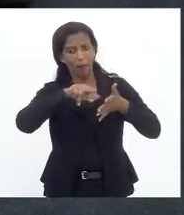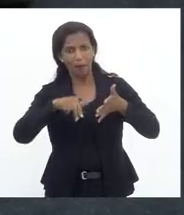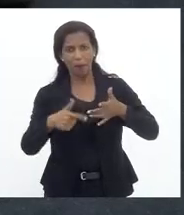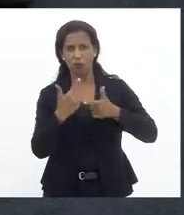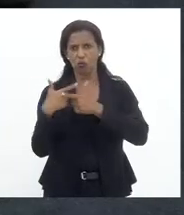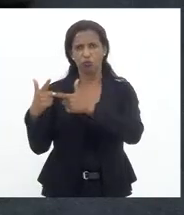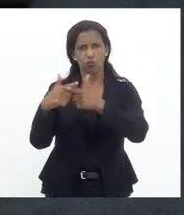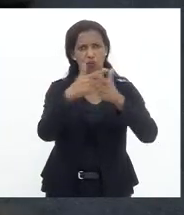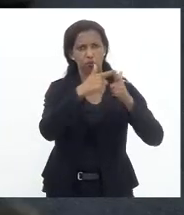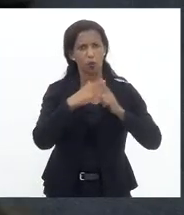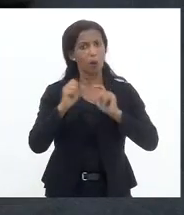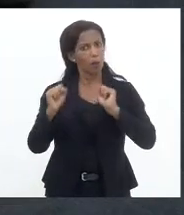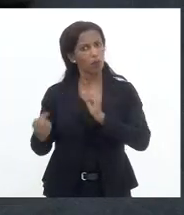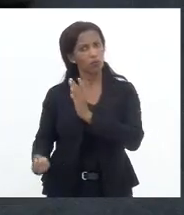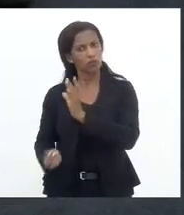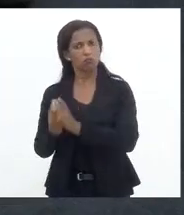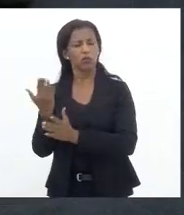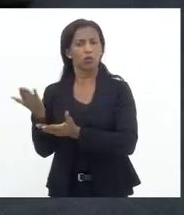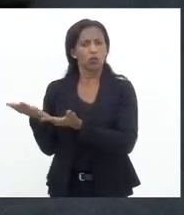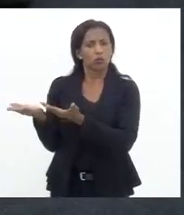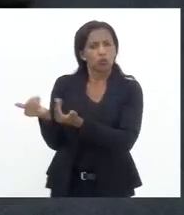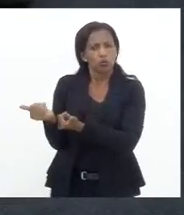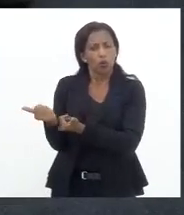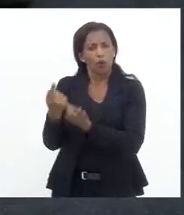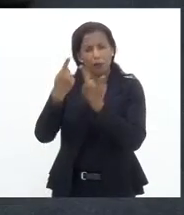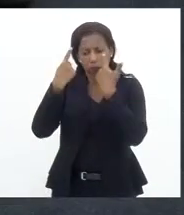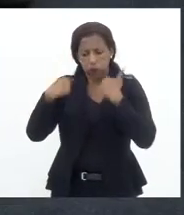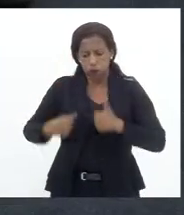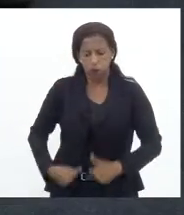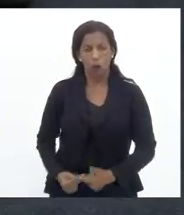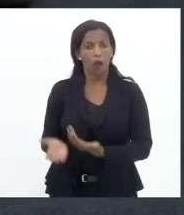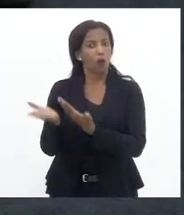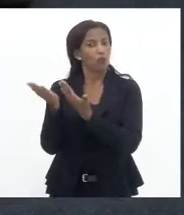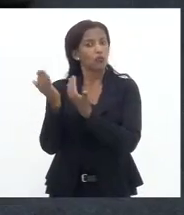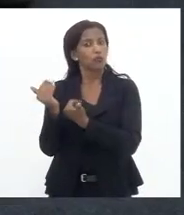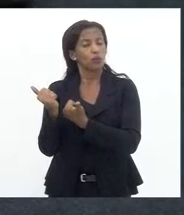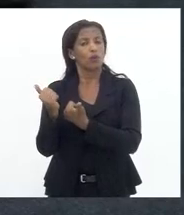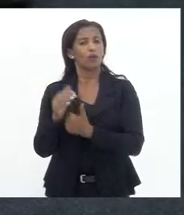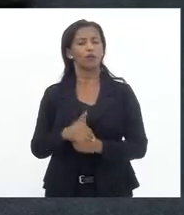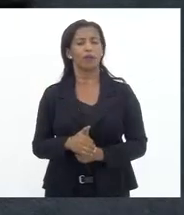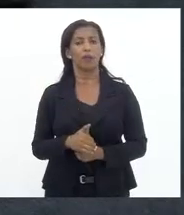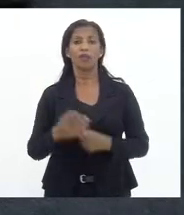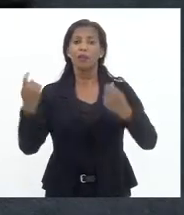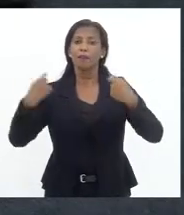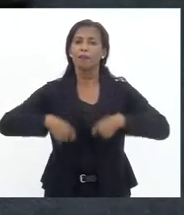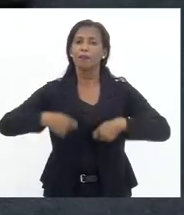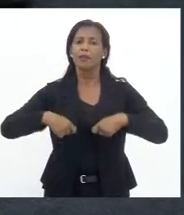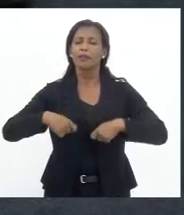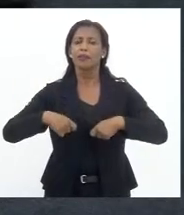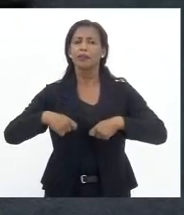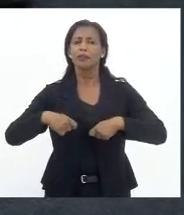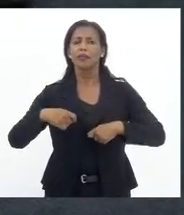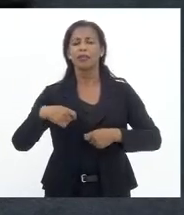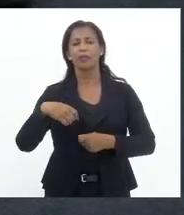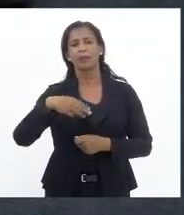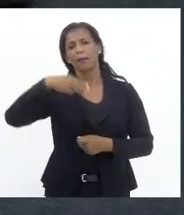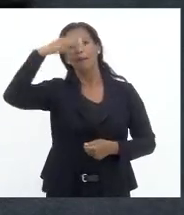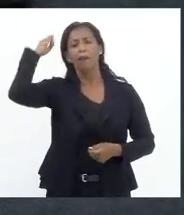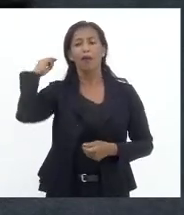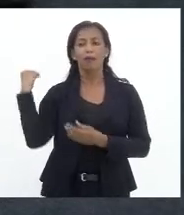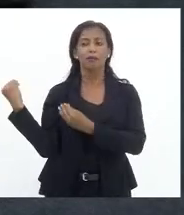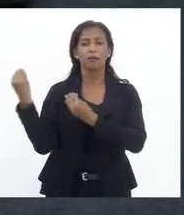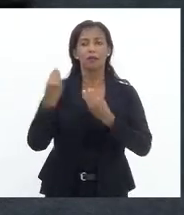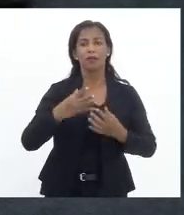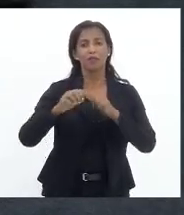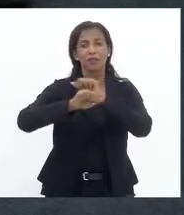outras ações e danos causados nessa adolescente que a gente precisa, deputado Márcio Pacheco, trazer